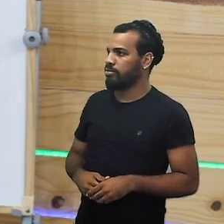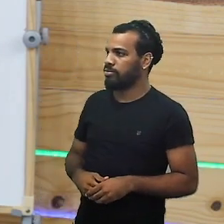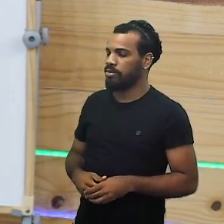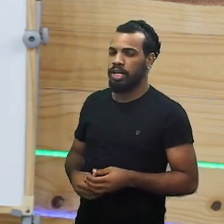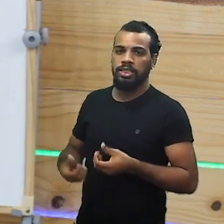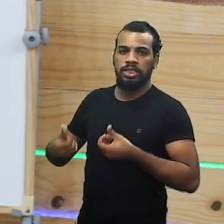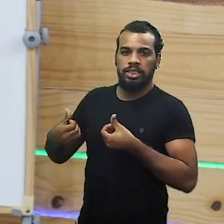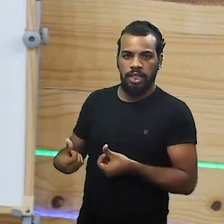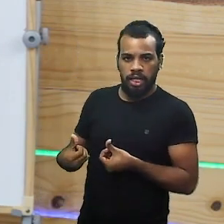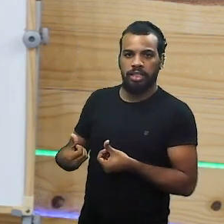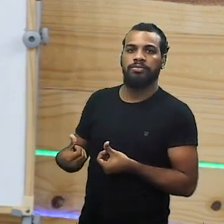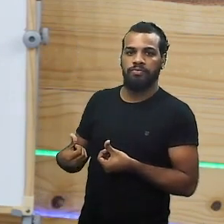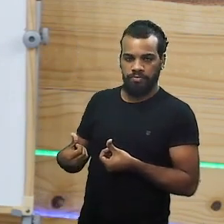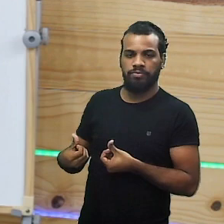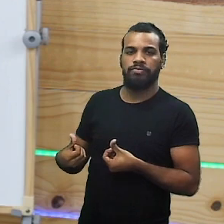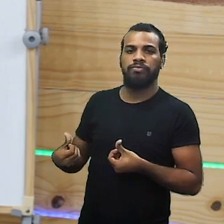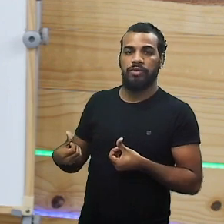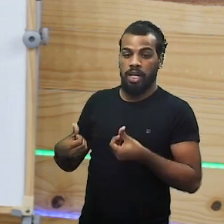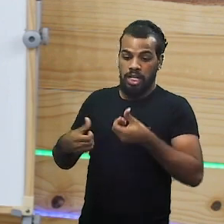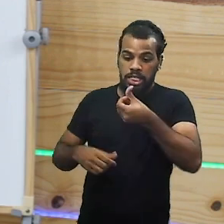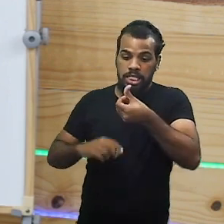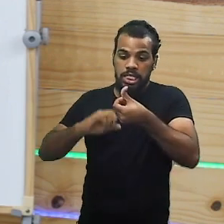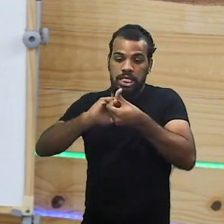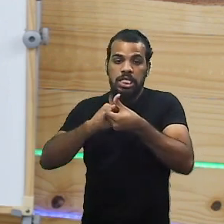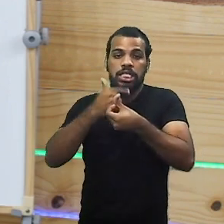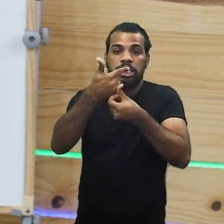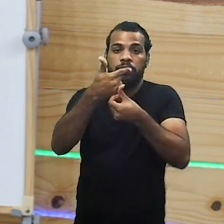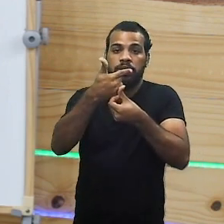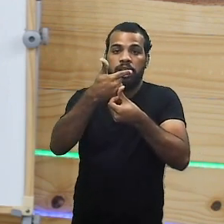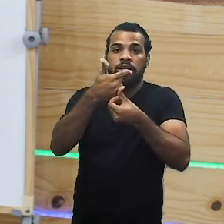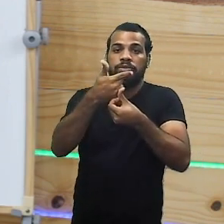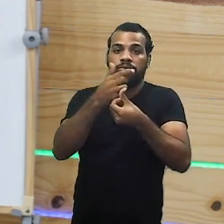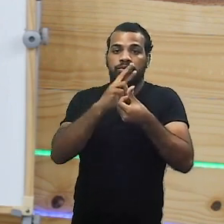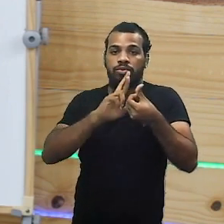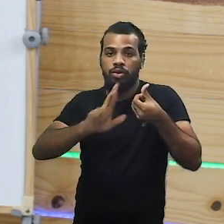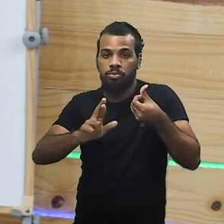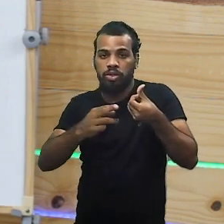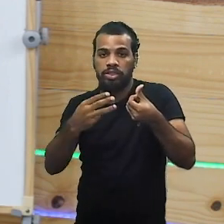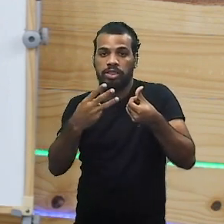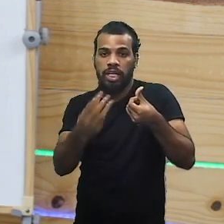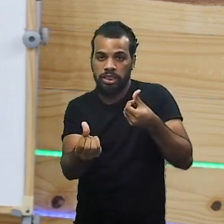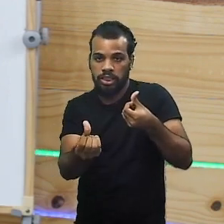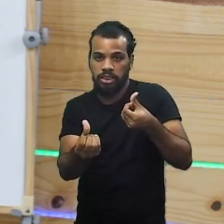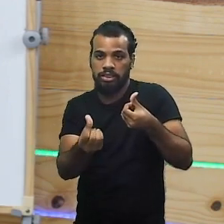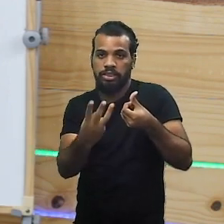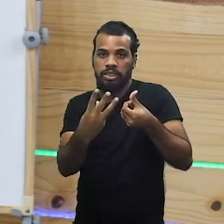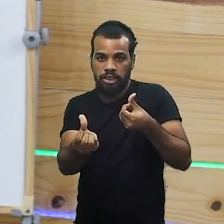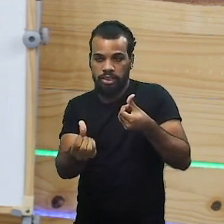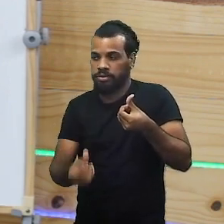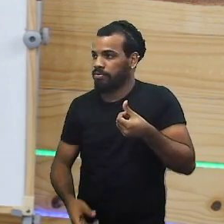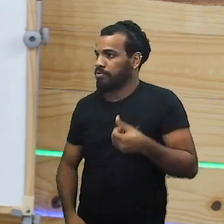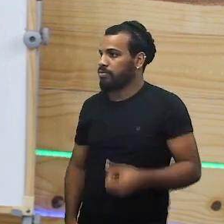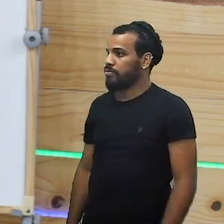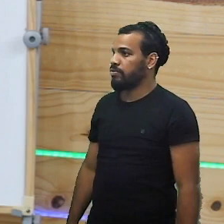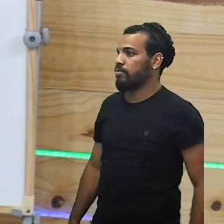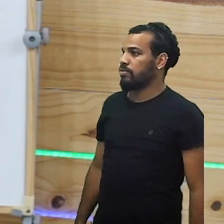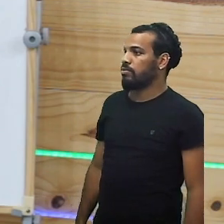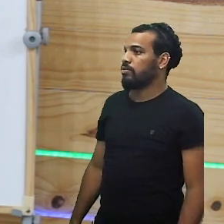ao quadrado igual a 36. Distância entre os pontos A e B será dado